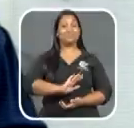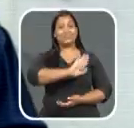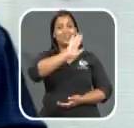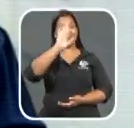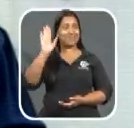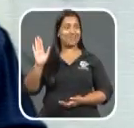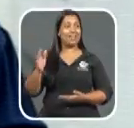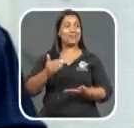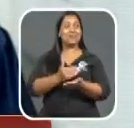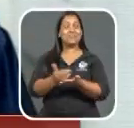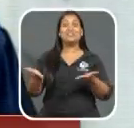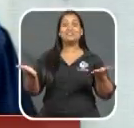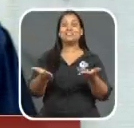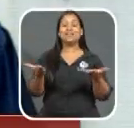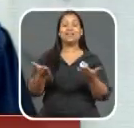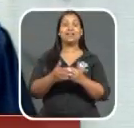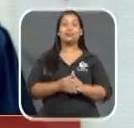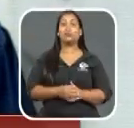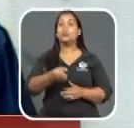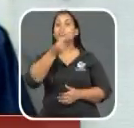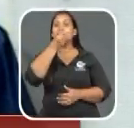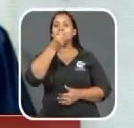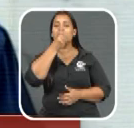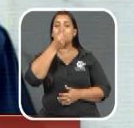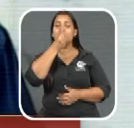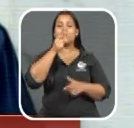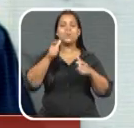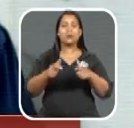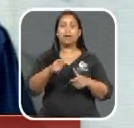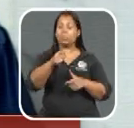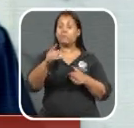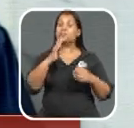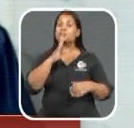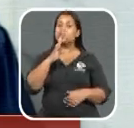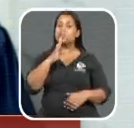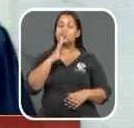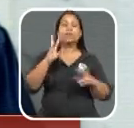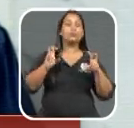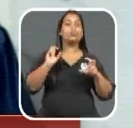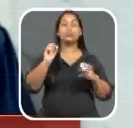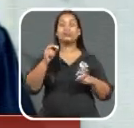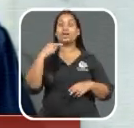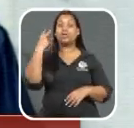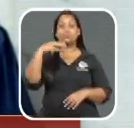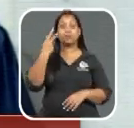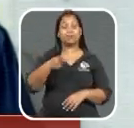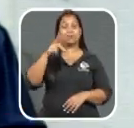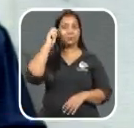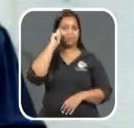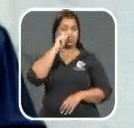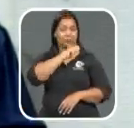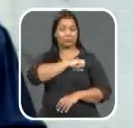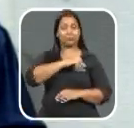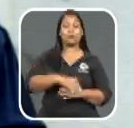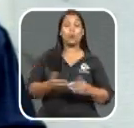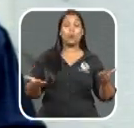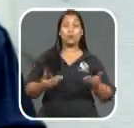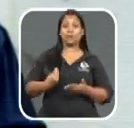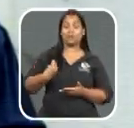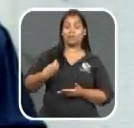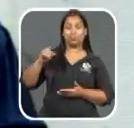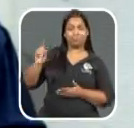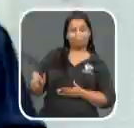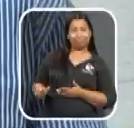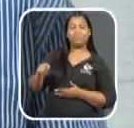Olá, começa agora o Questão de Ordem, o espaço para você conhecer mais sobre os vereadores de Rio Preto. Hoje quem está ao meu